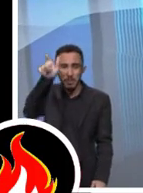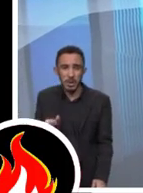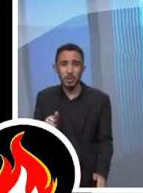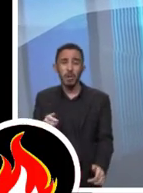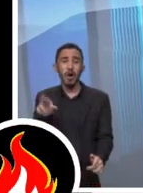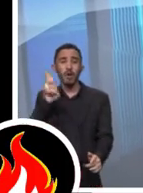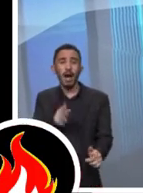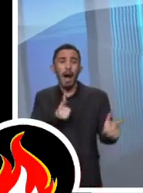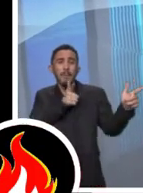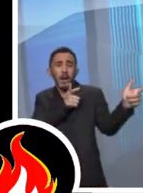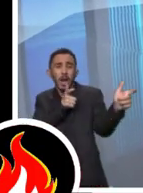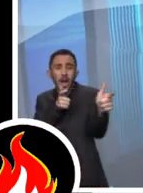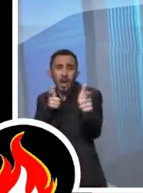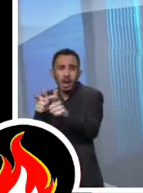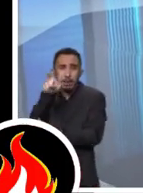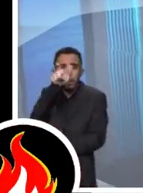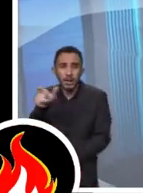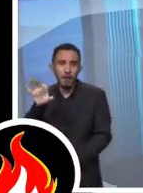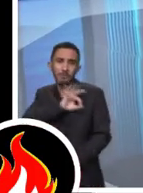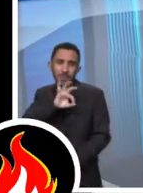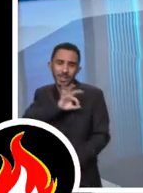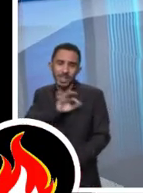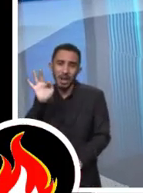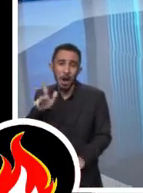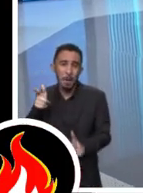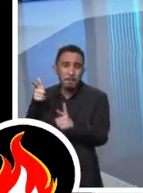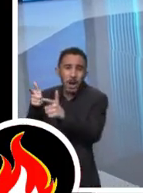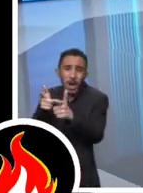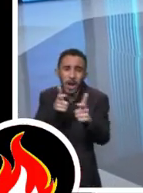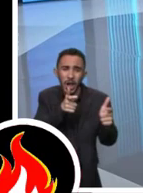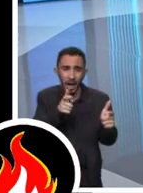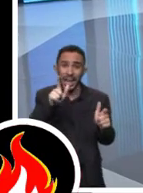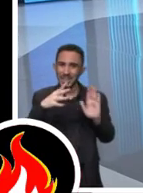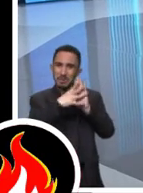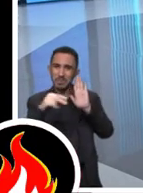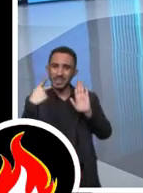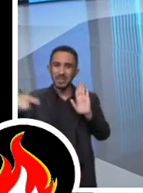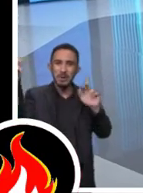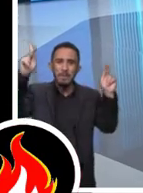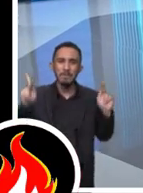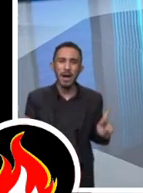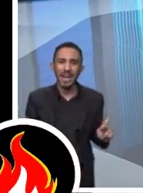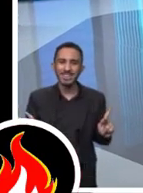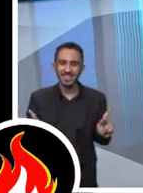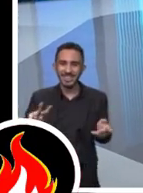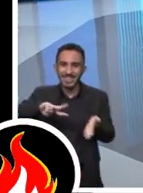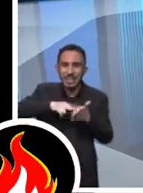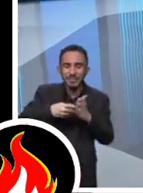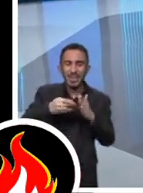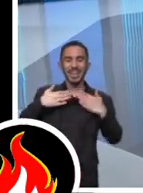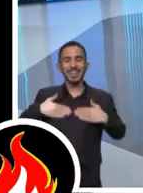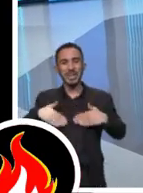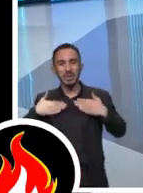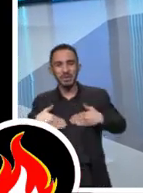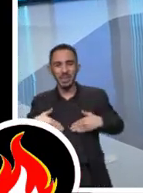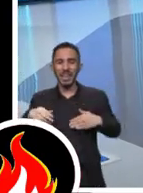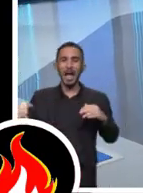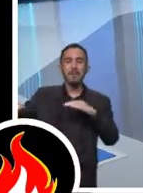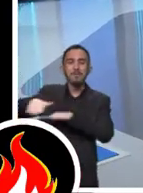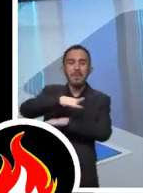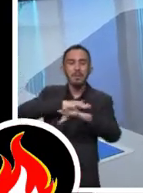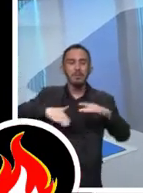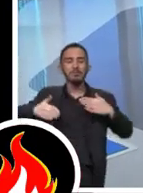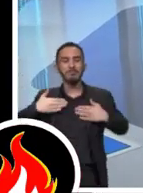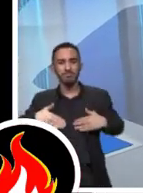atirando na polícia na Polícia Federal aquele que é o seu modelo de paz o seu modelo de tranquilidade o seu modelo de